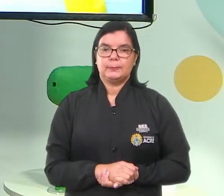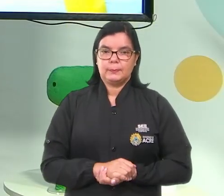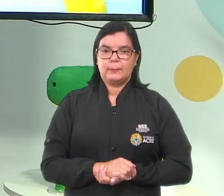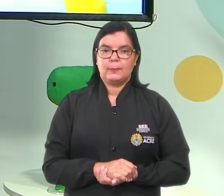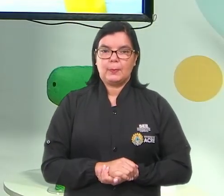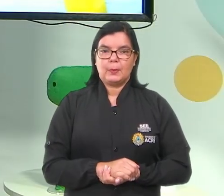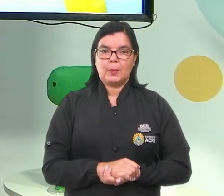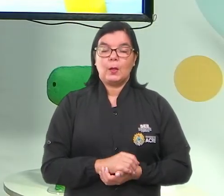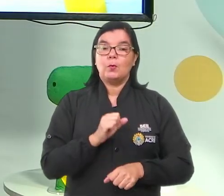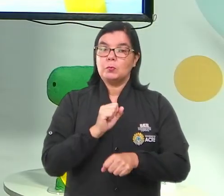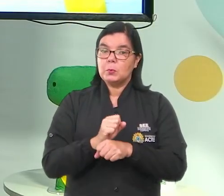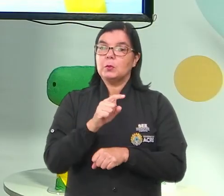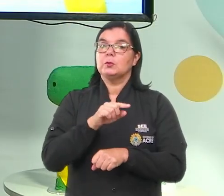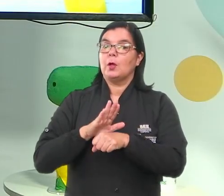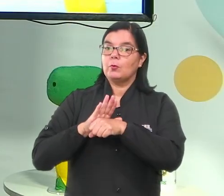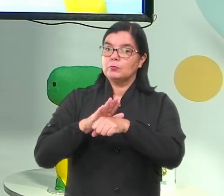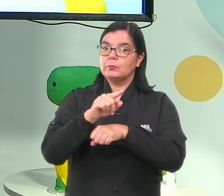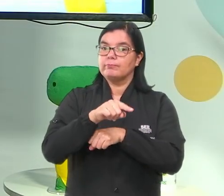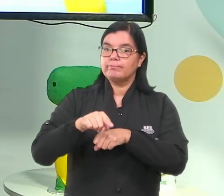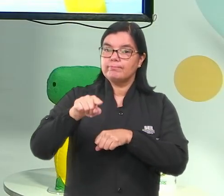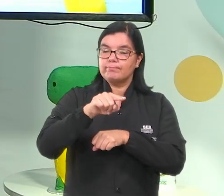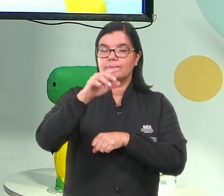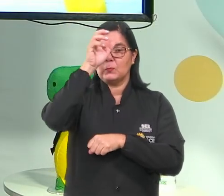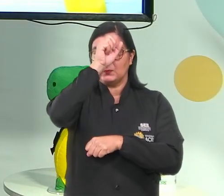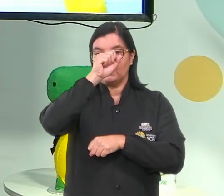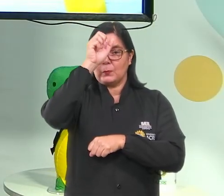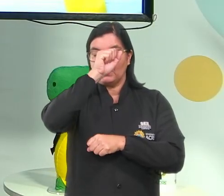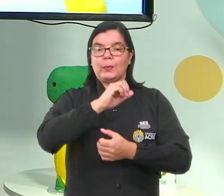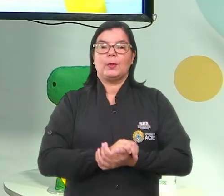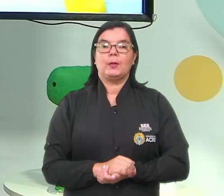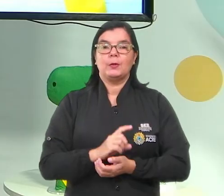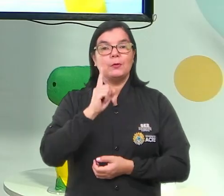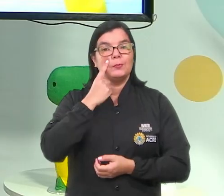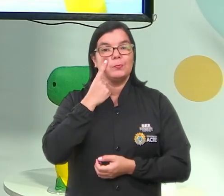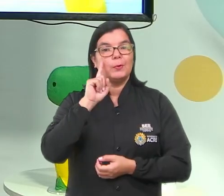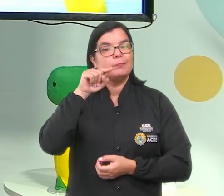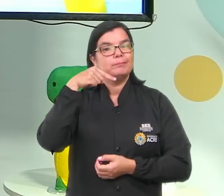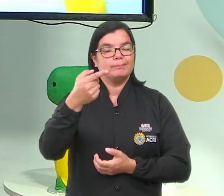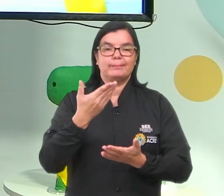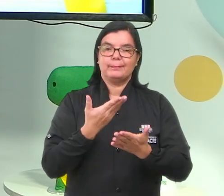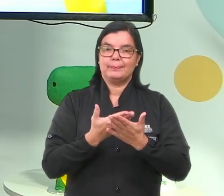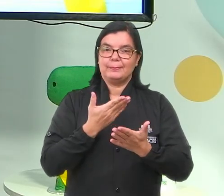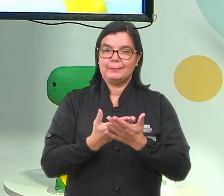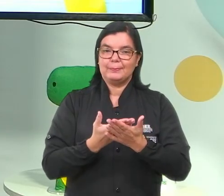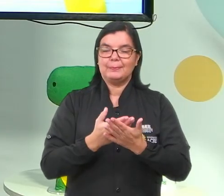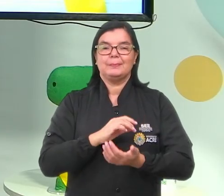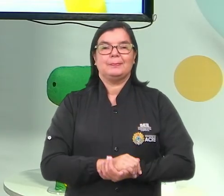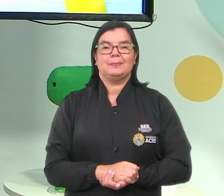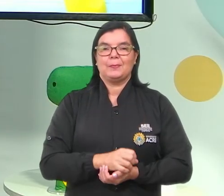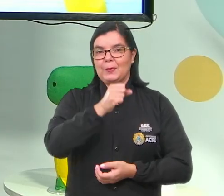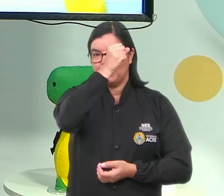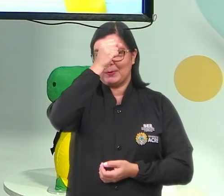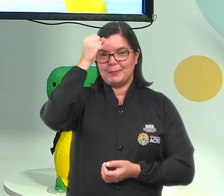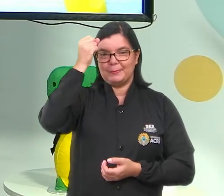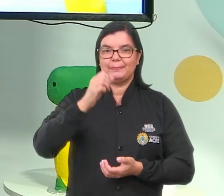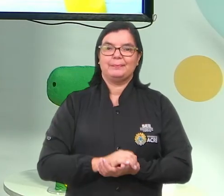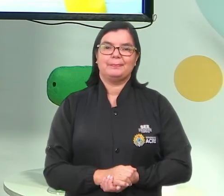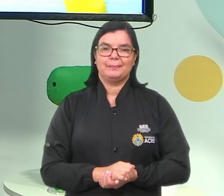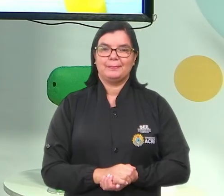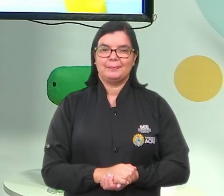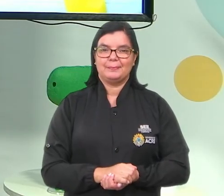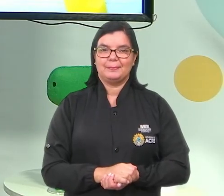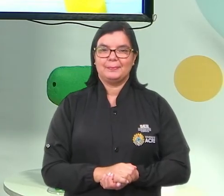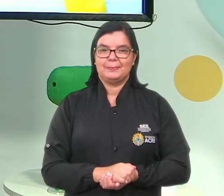social. Eu espero ter contribuído com seu aprendizado e eu te espero na próxima videoaula de Sociologia.